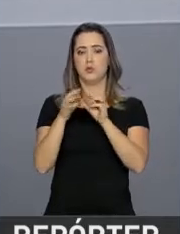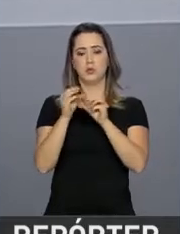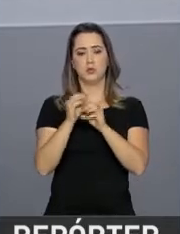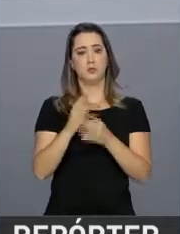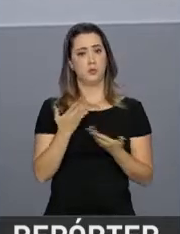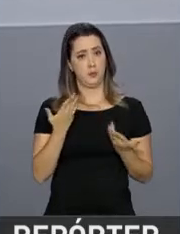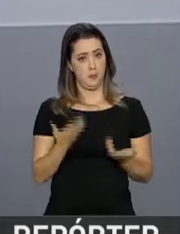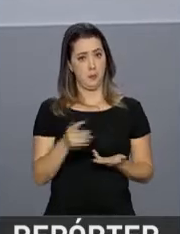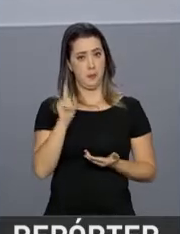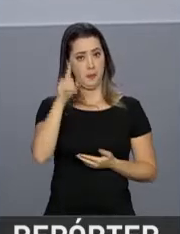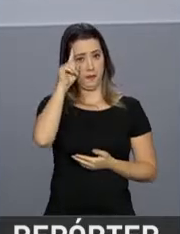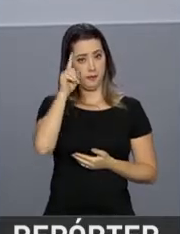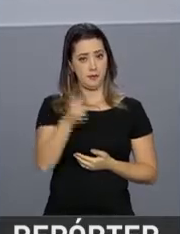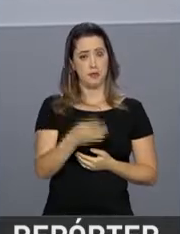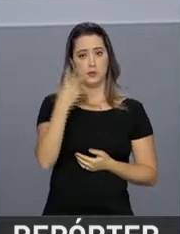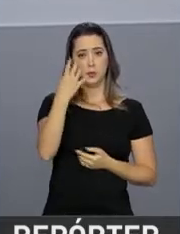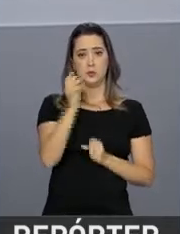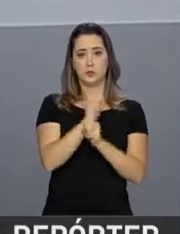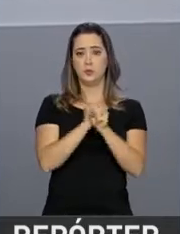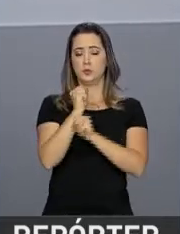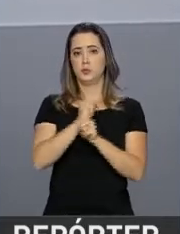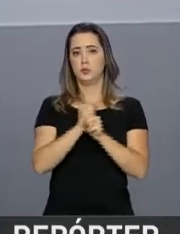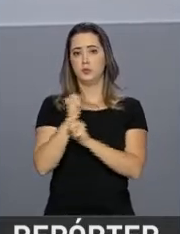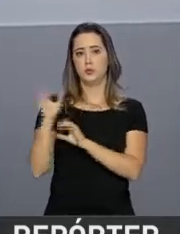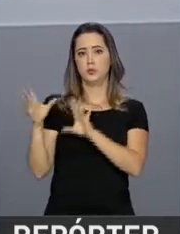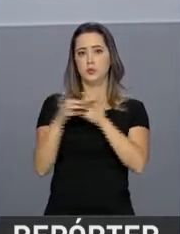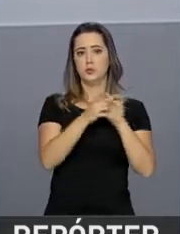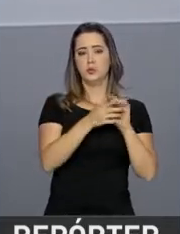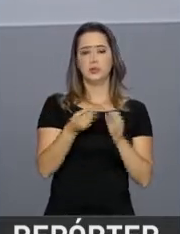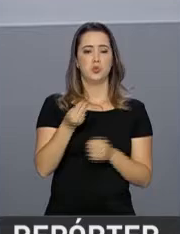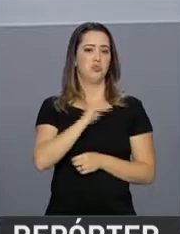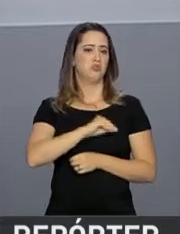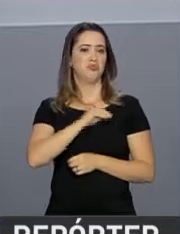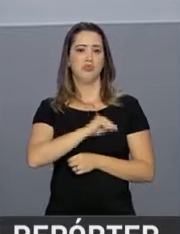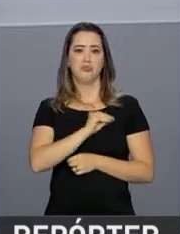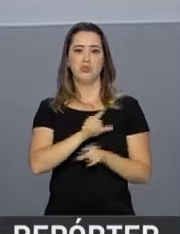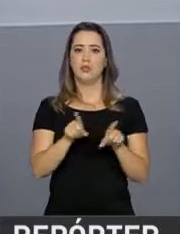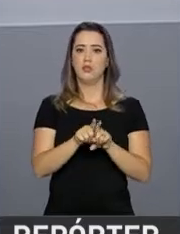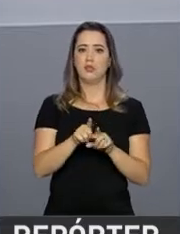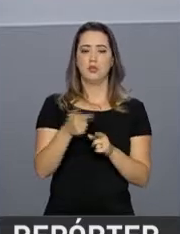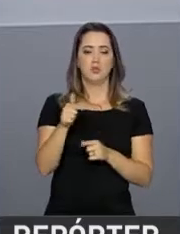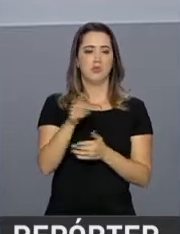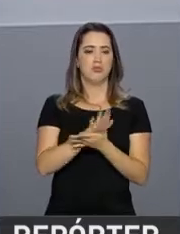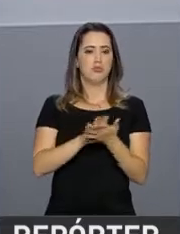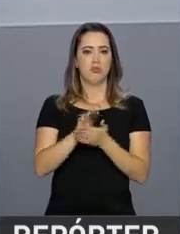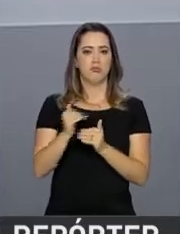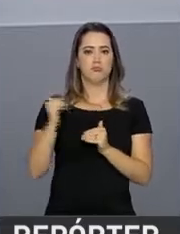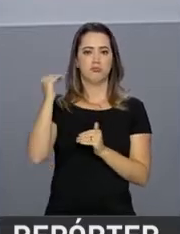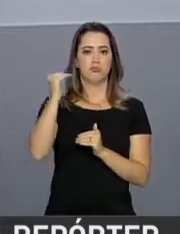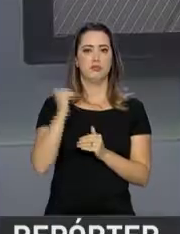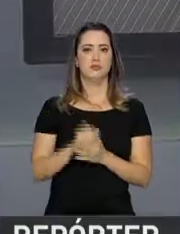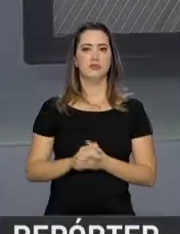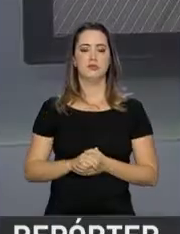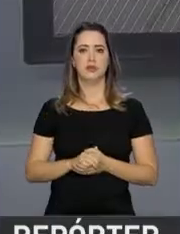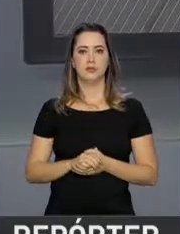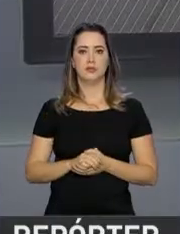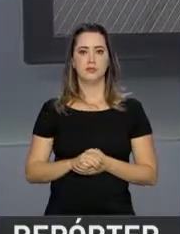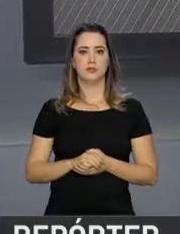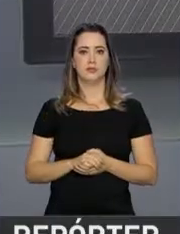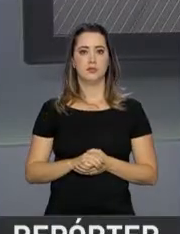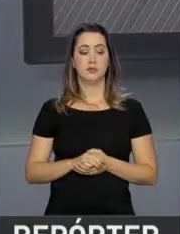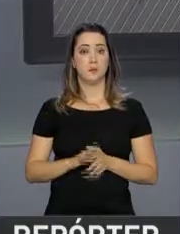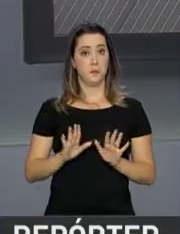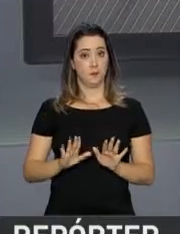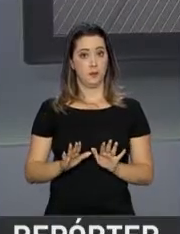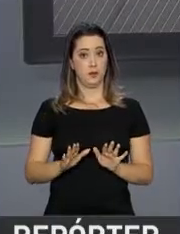o mandato dura quatro anos os integrantes não recebem salário e não tem privilégios e uma